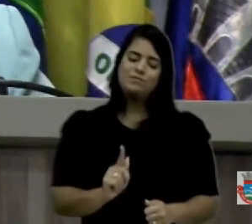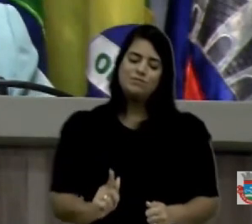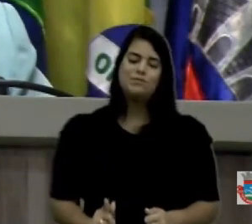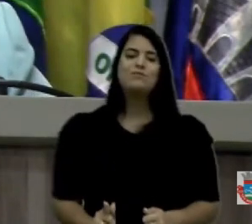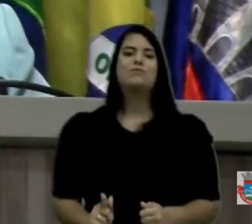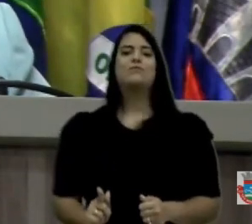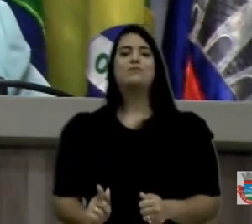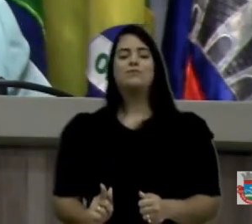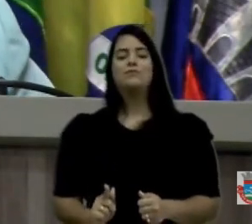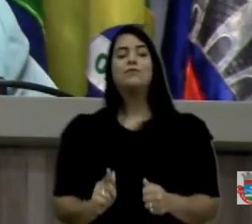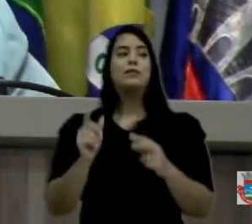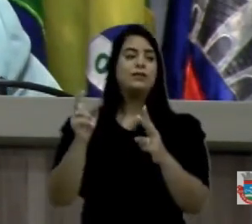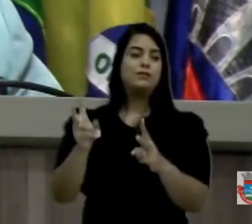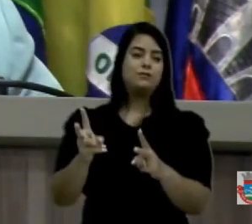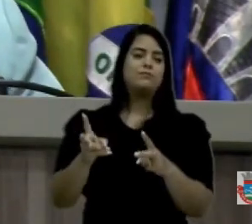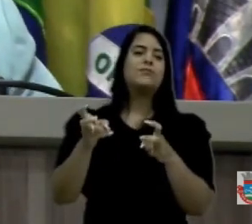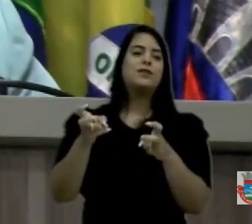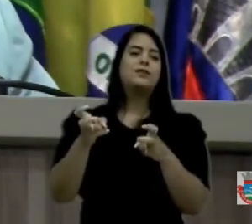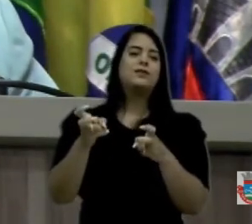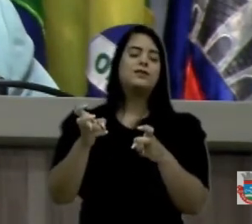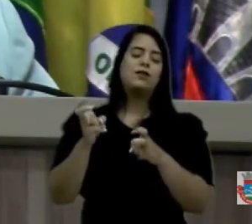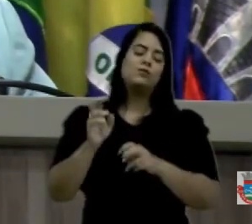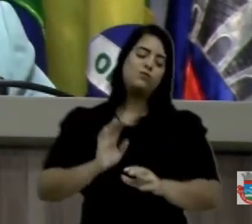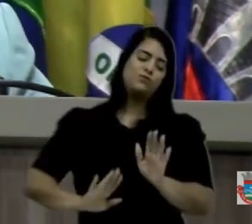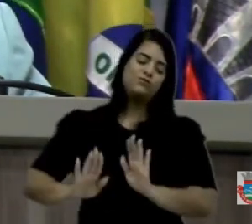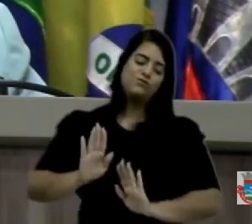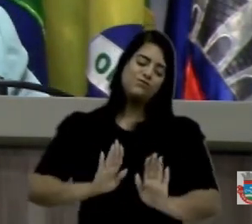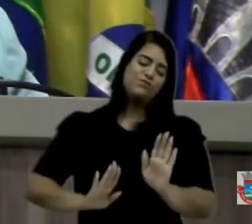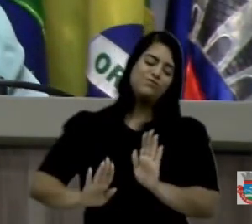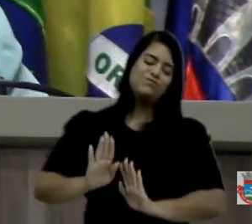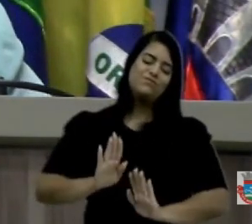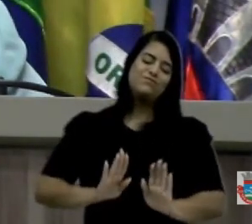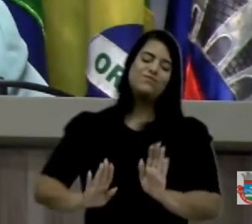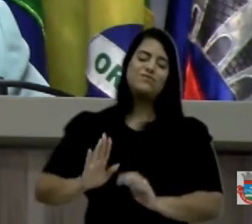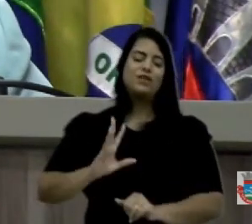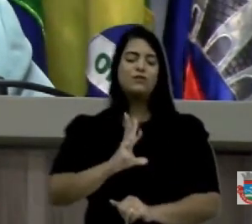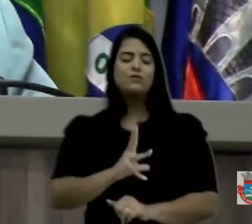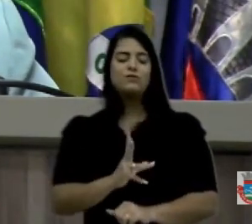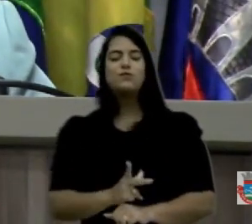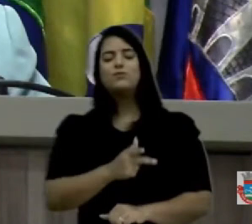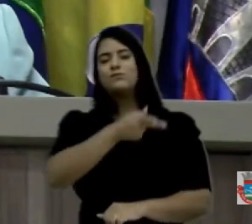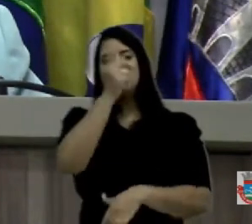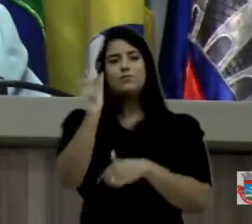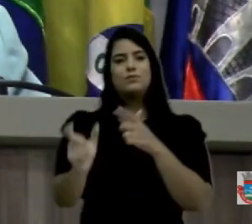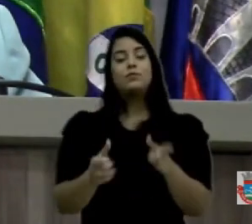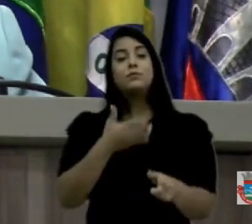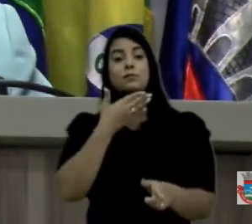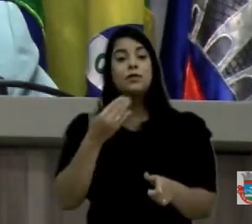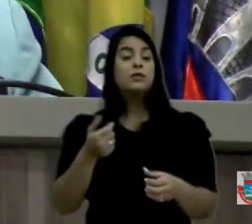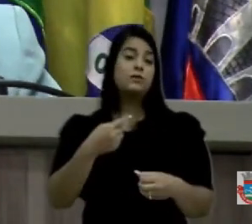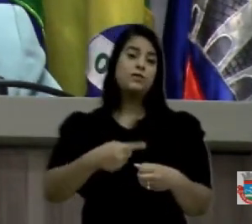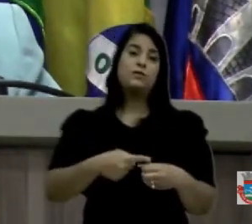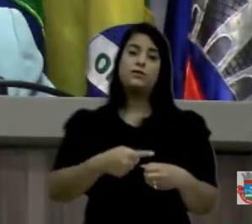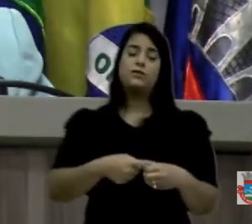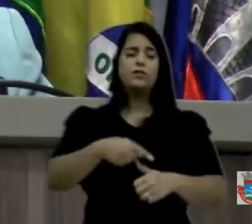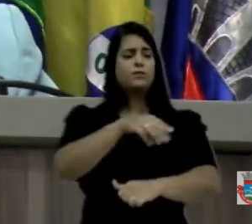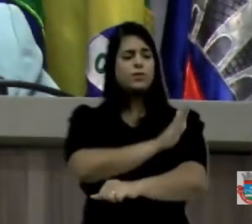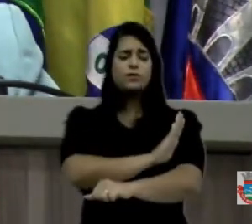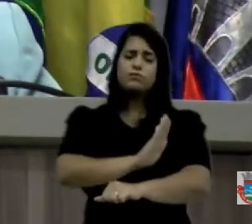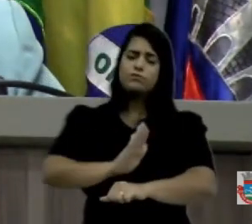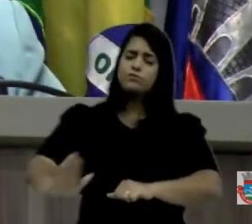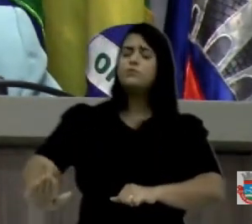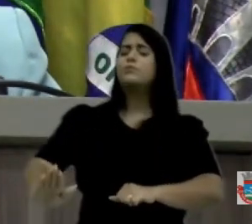realmente a gente vê o acolhimento das pessoas por ver a melhoria na nossa cidade que seja no asfalto que seja em